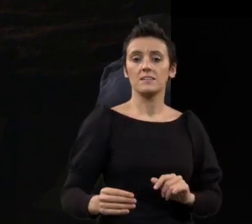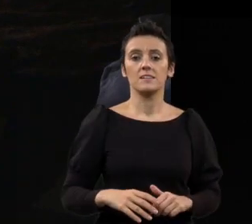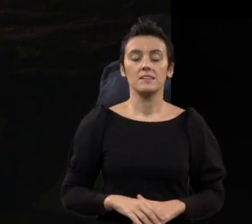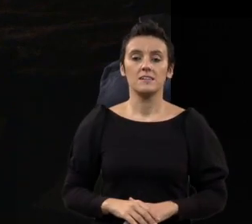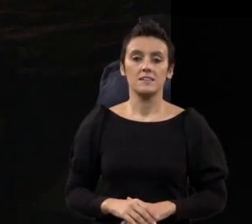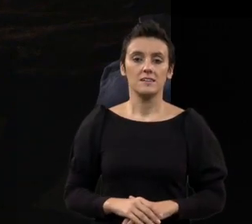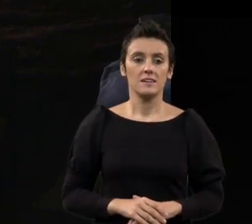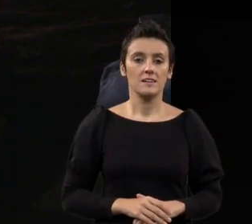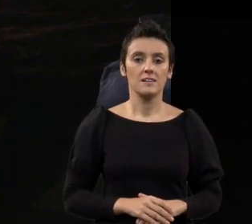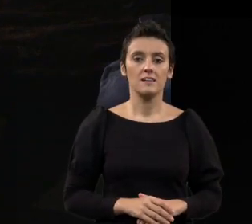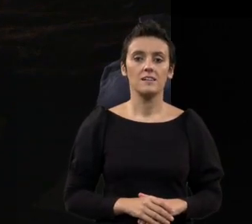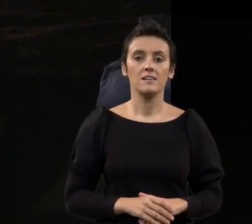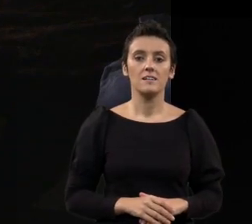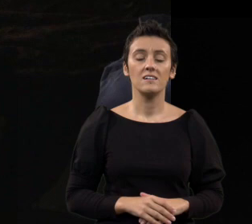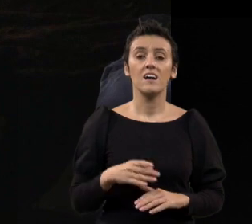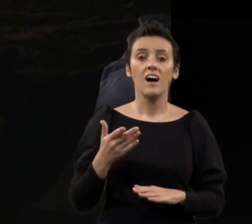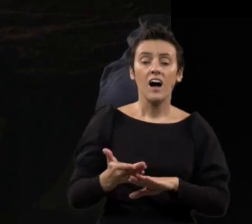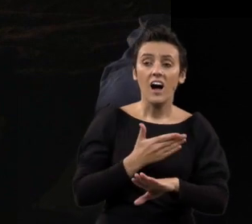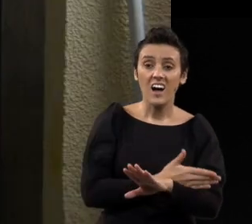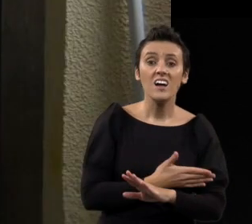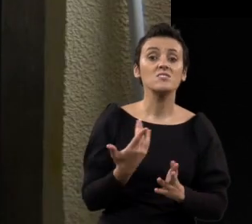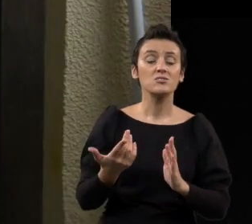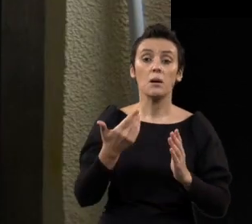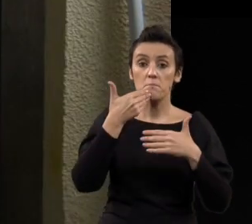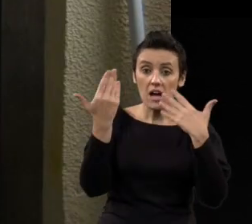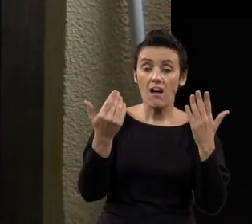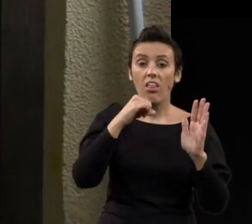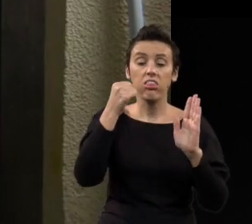Antes ainda subia às portas a bater de manhã.